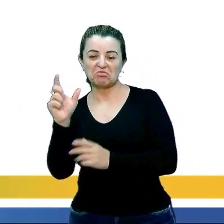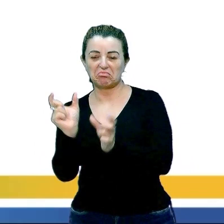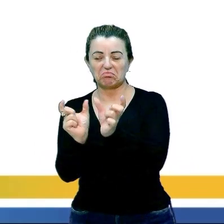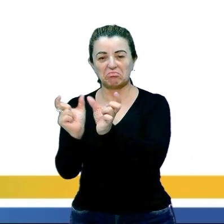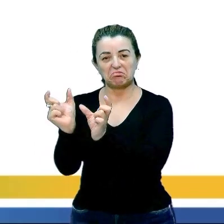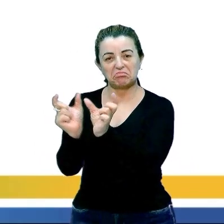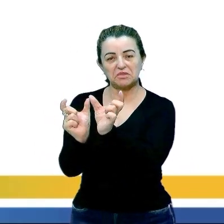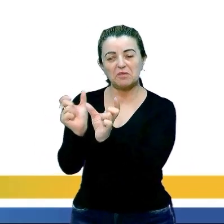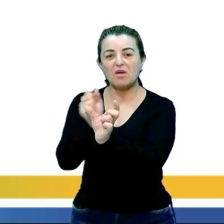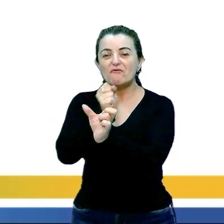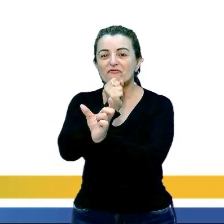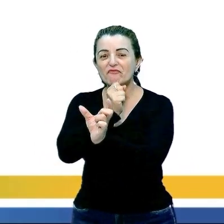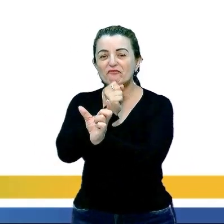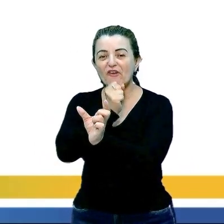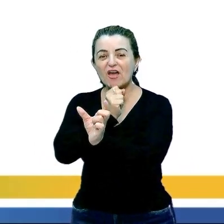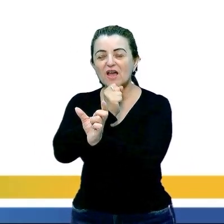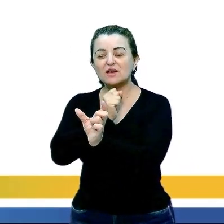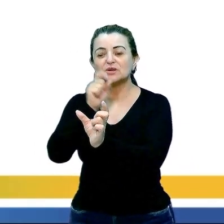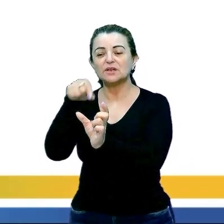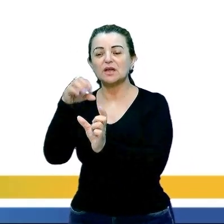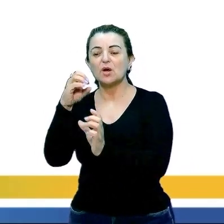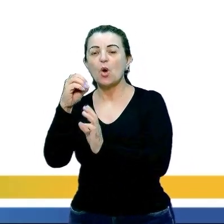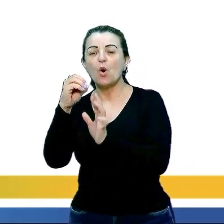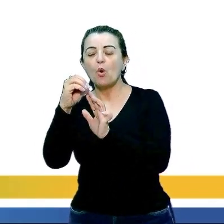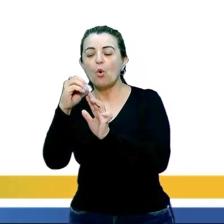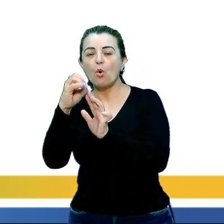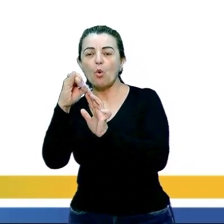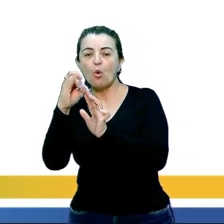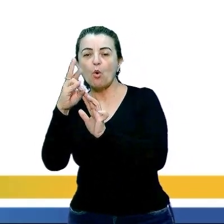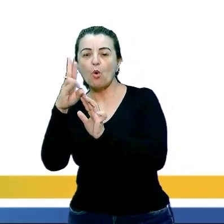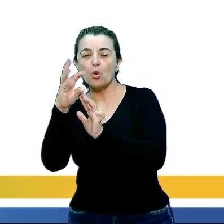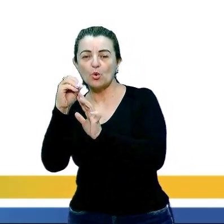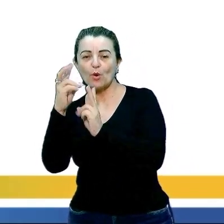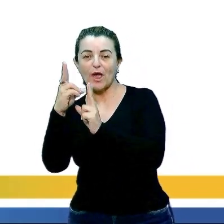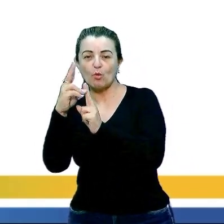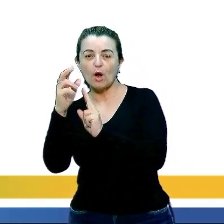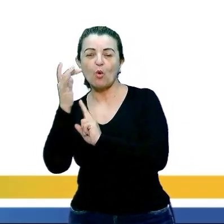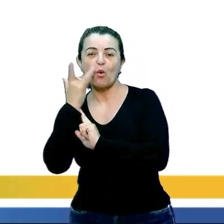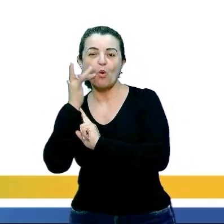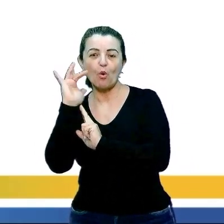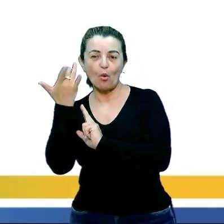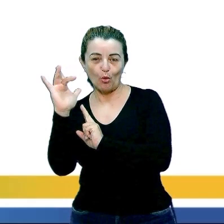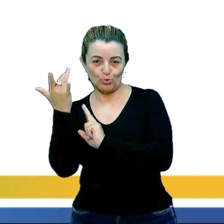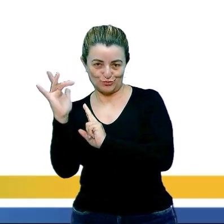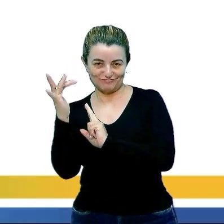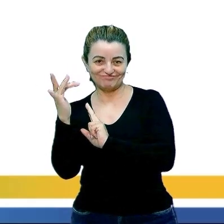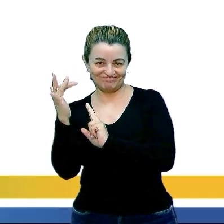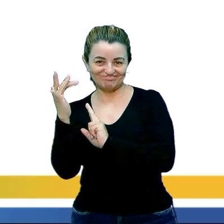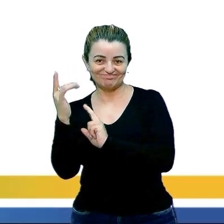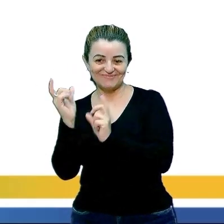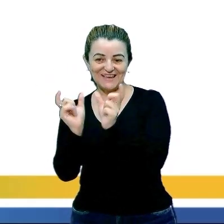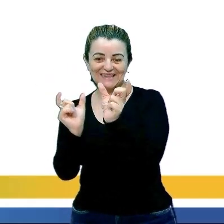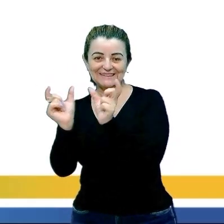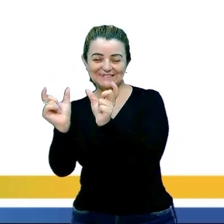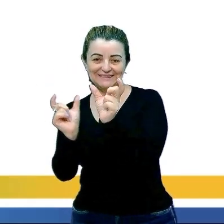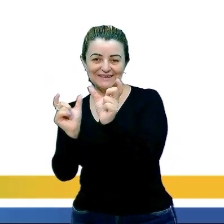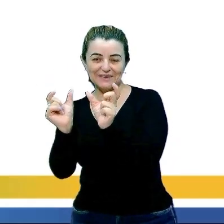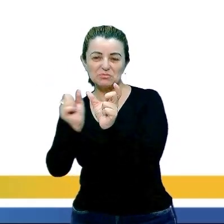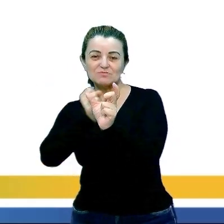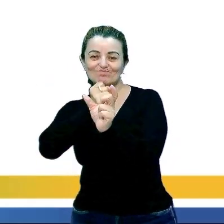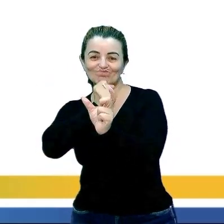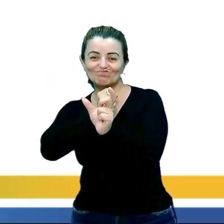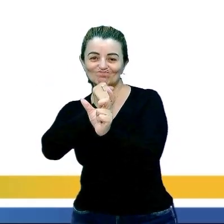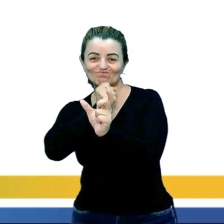termo arcaico, que é o ouro ali, ó, oiro. Então, eu tenho dois termos arcaicos e não